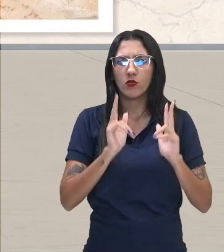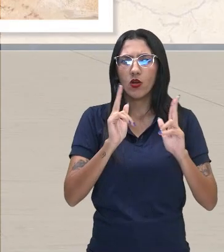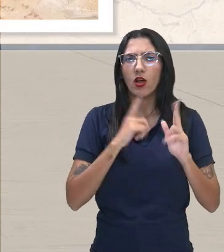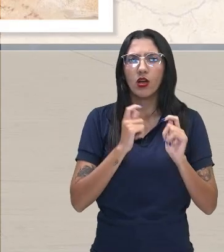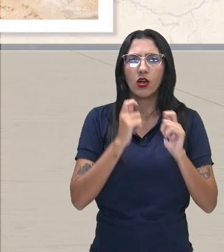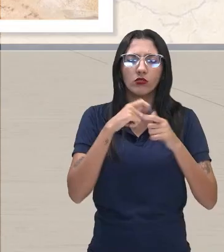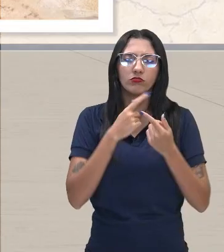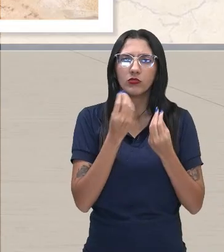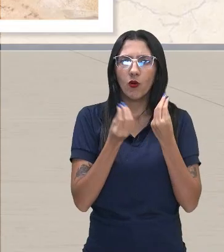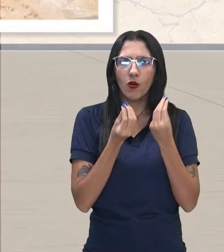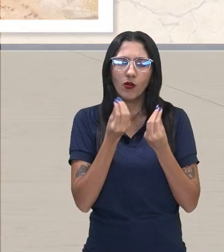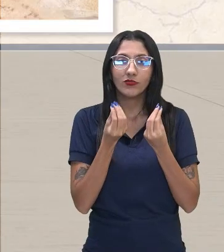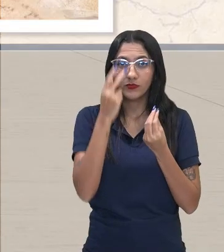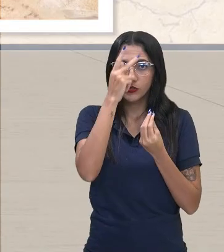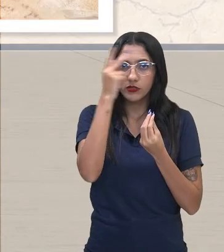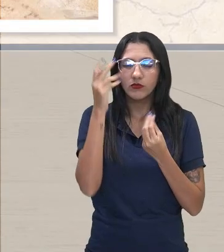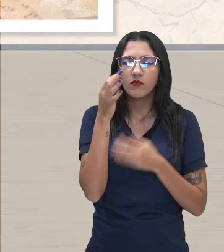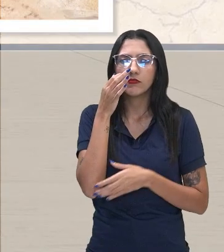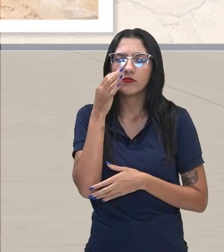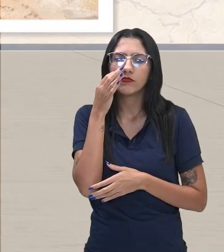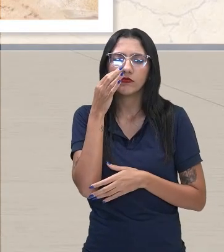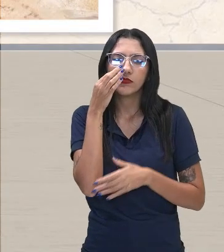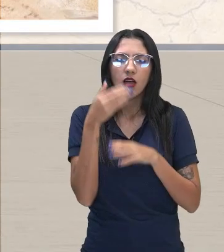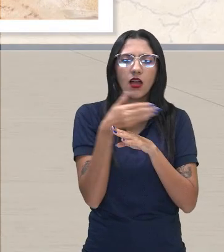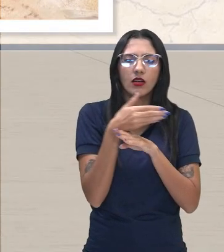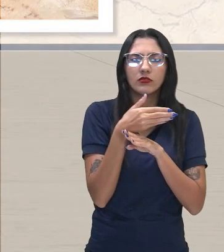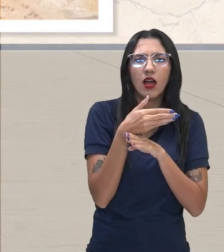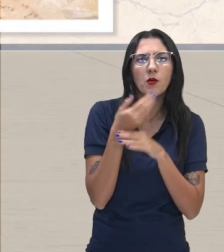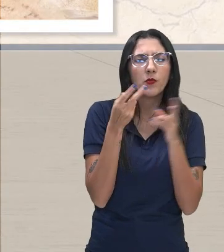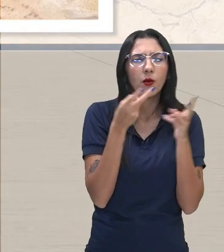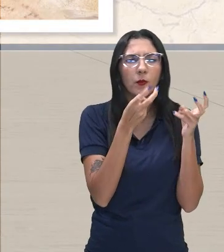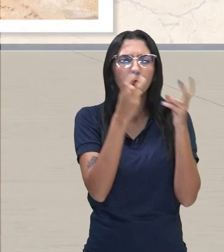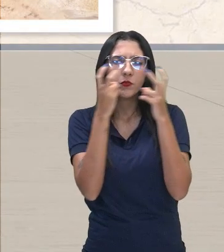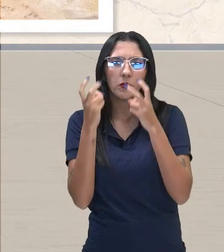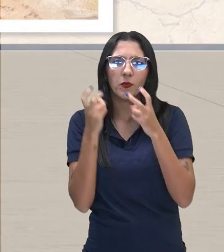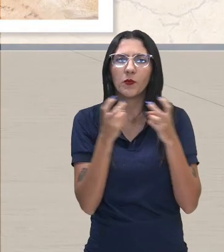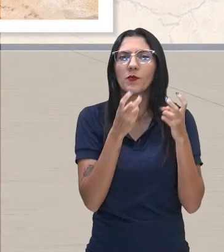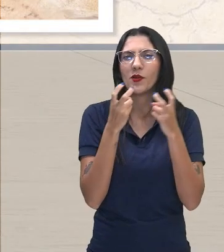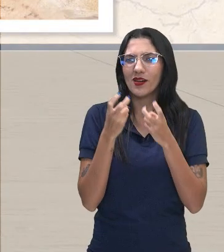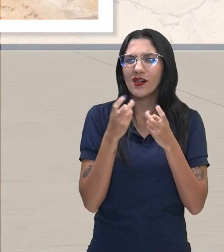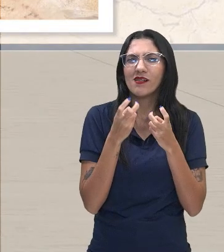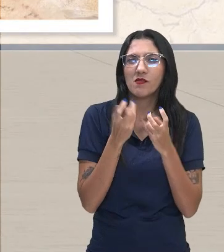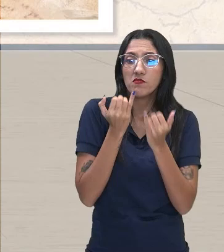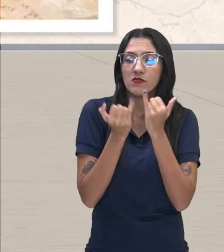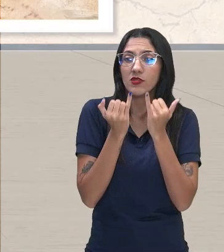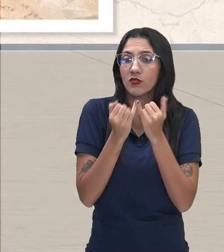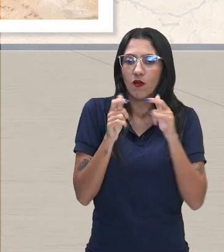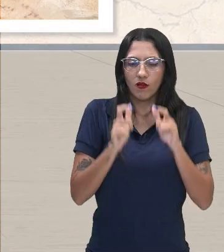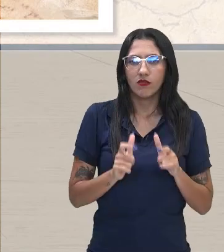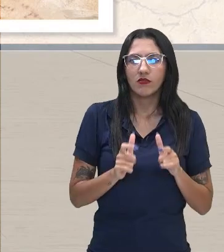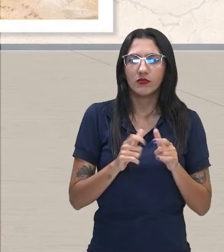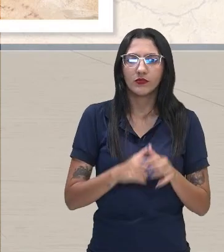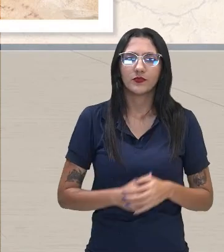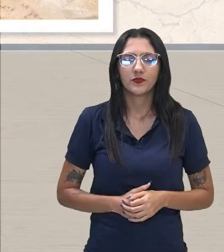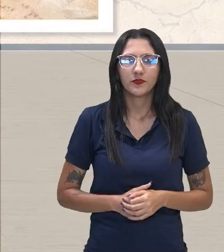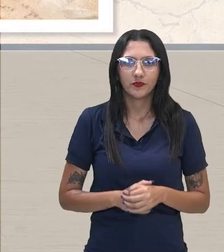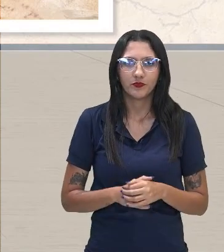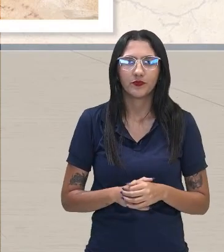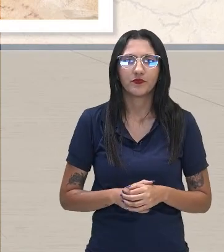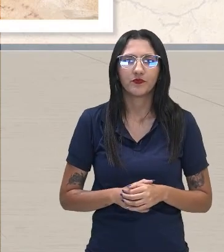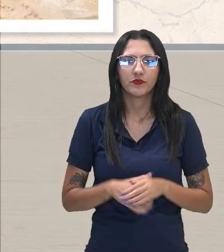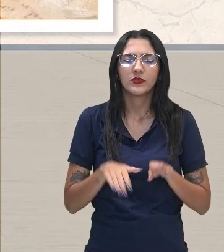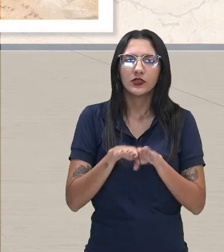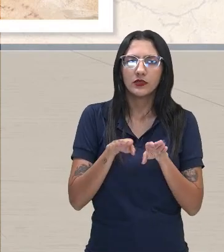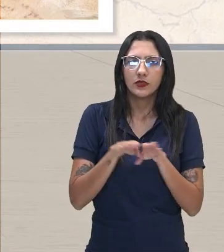proporcionar aos visitantes a real experiência de estar dentro da caverna. Arqueólogos dizem que essas